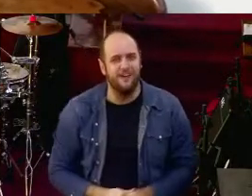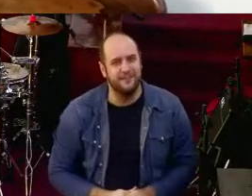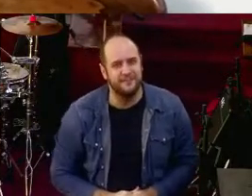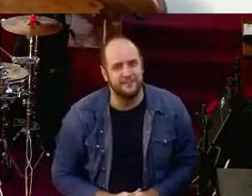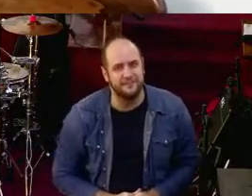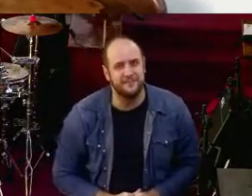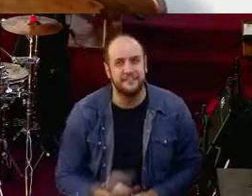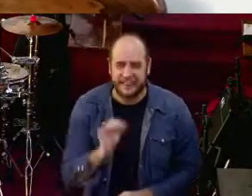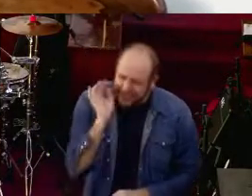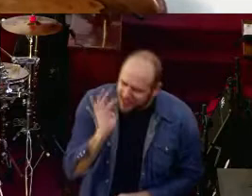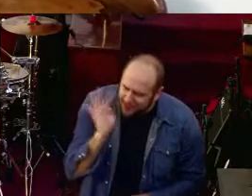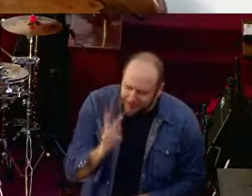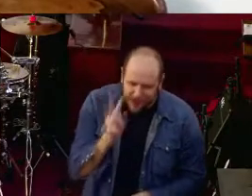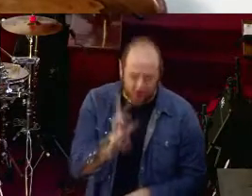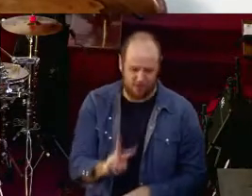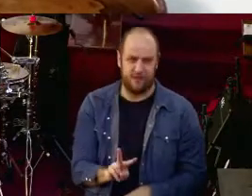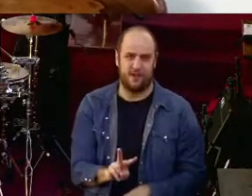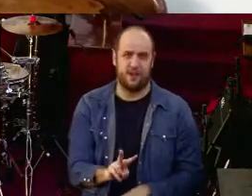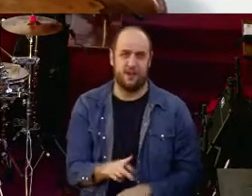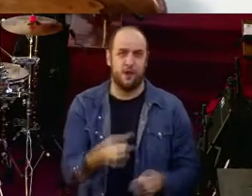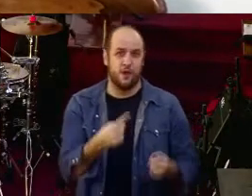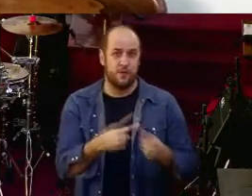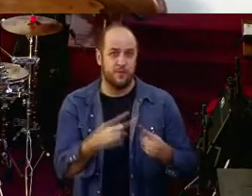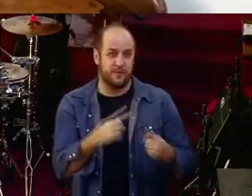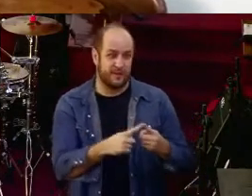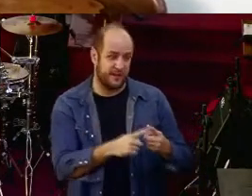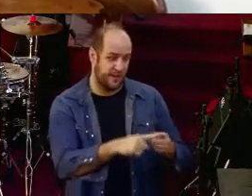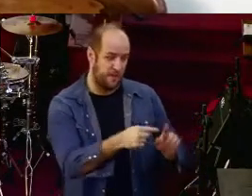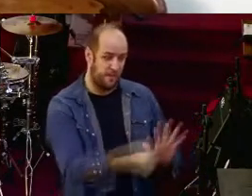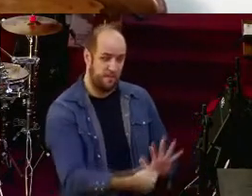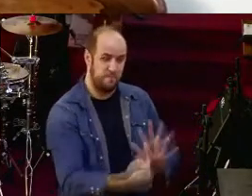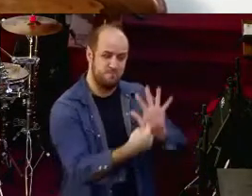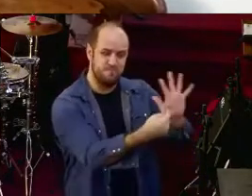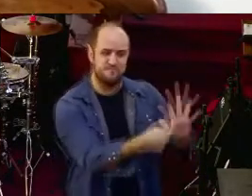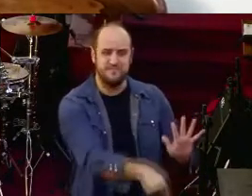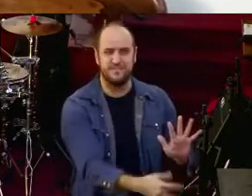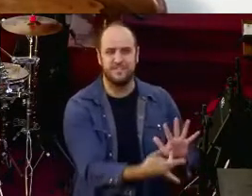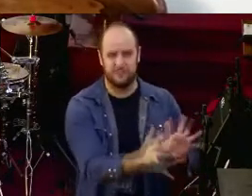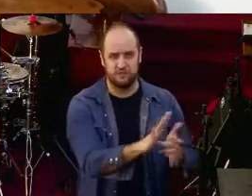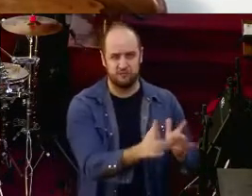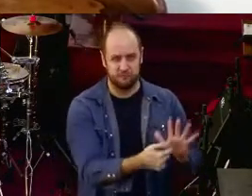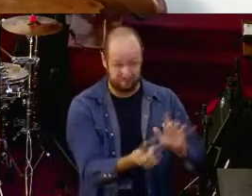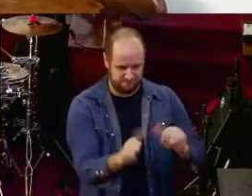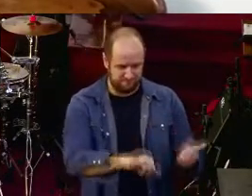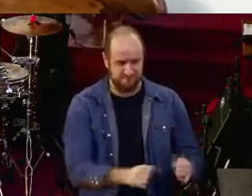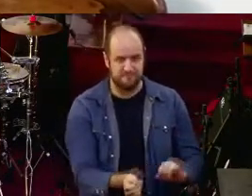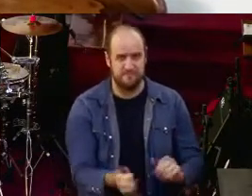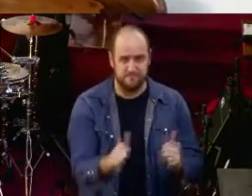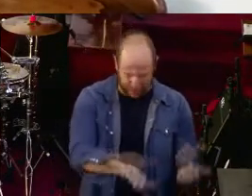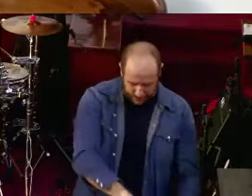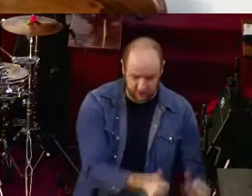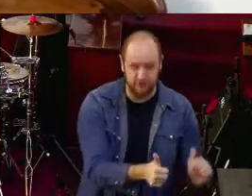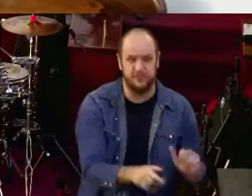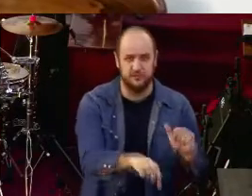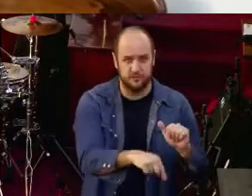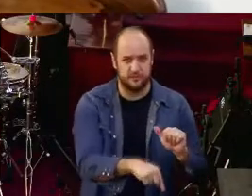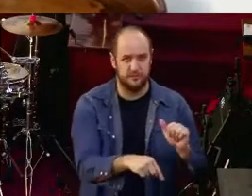ele identifica aquele que está ali sendo batizado com a profecia de